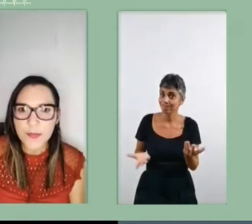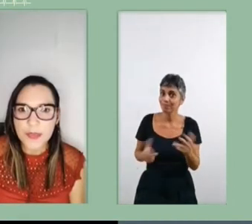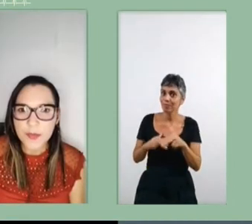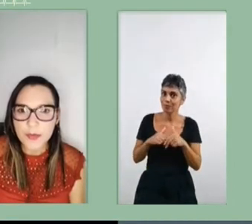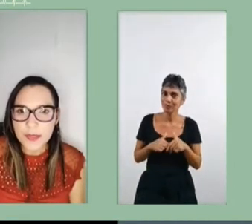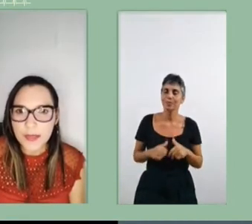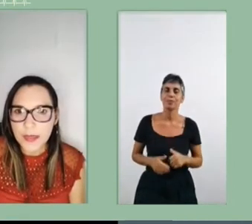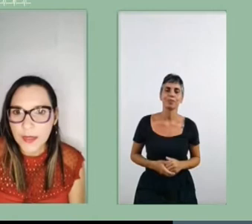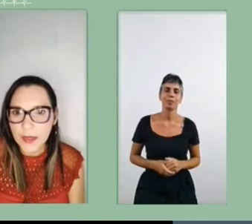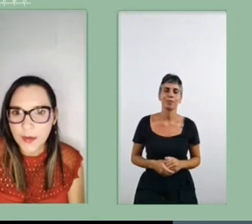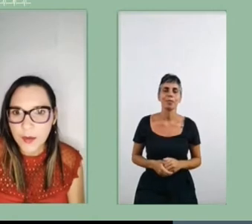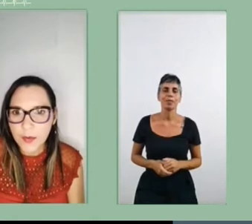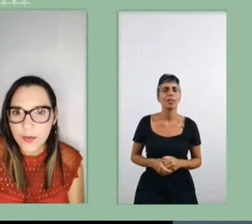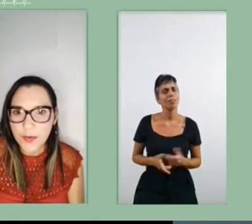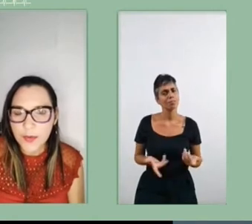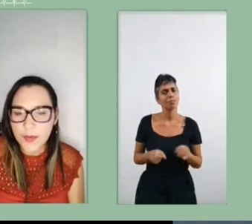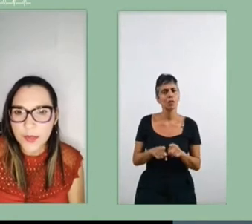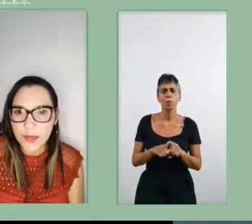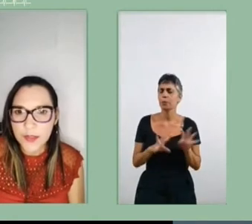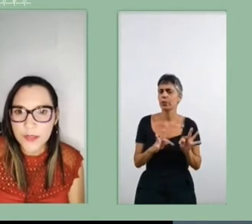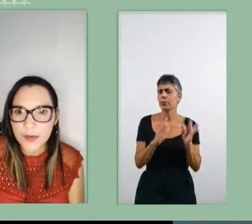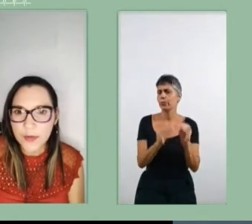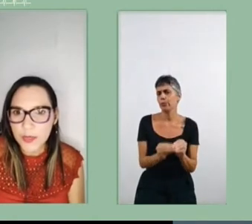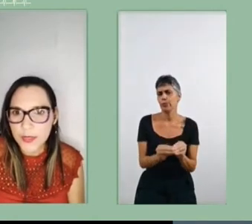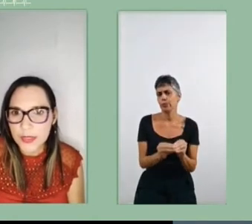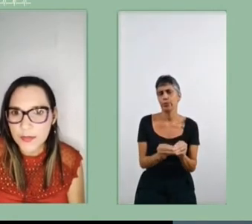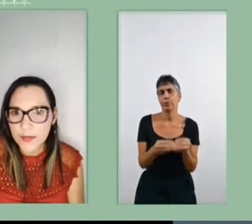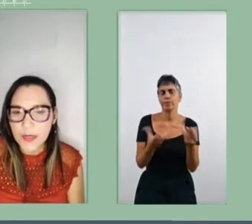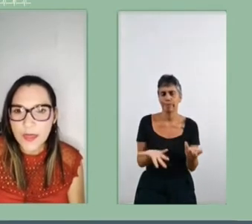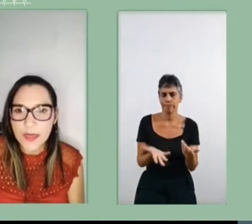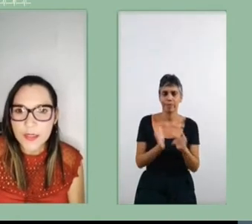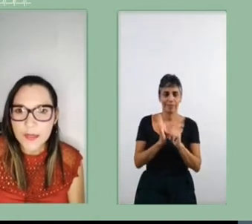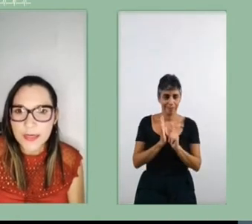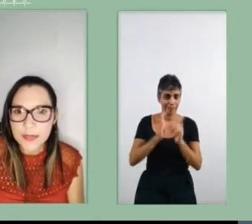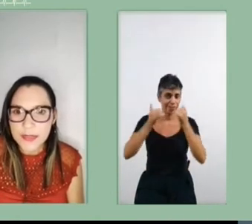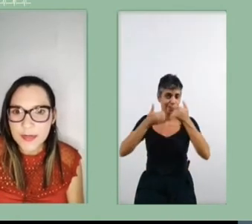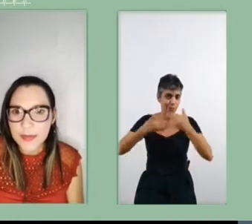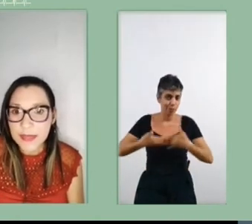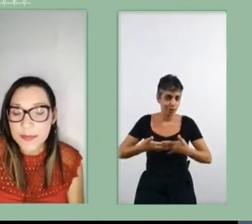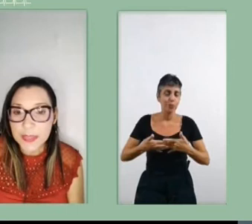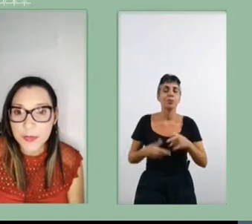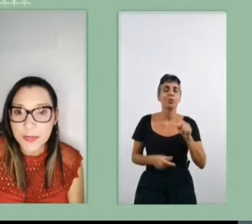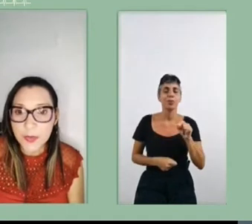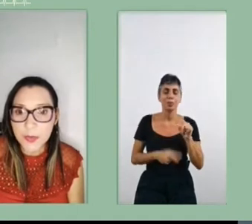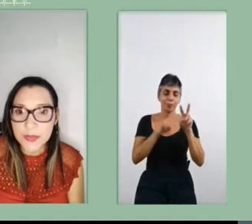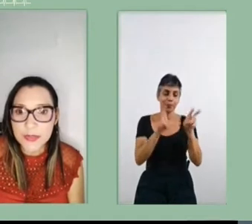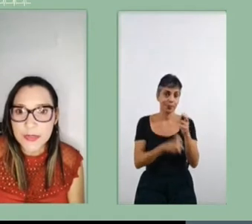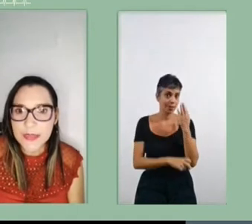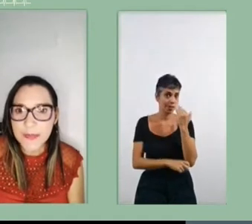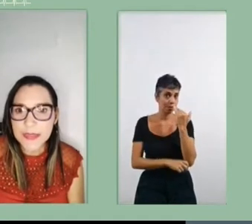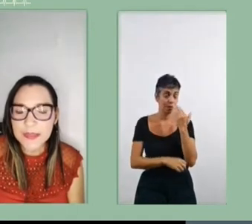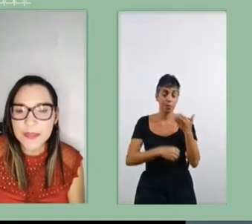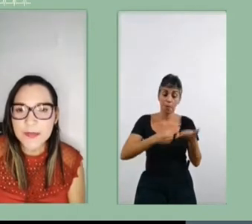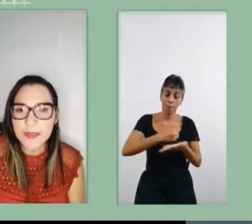Acho que para tudo, né? Como a gente falou desde o início, a questão da alimentação é a base para tudo, né?